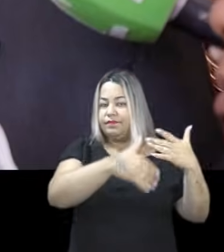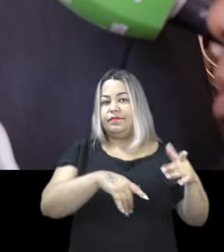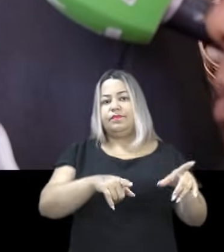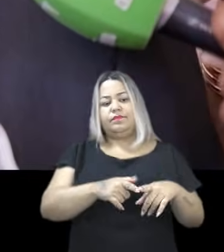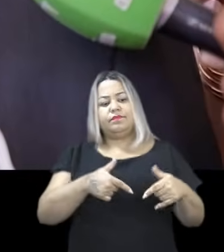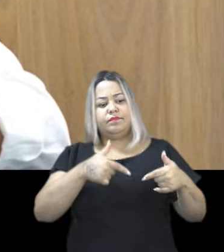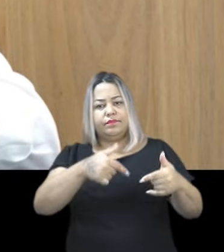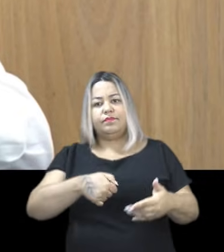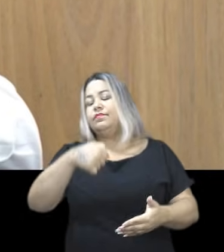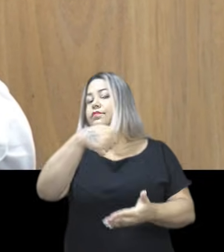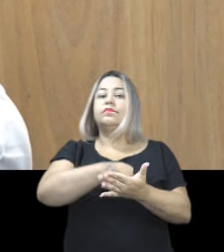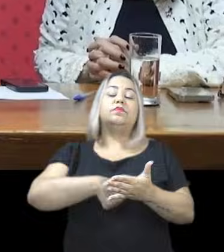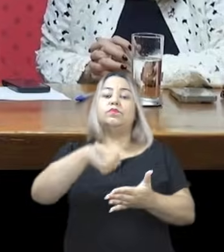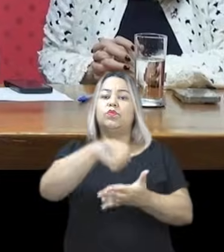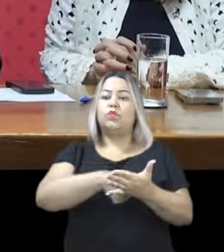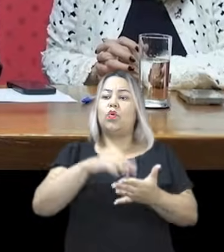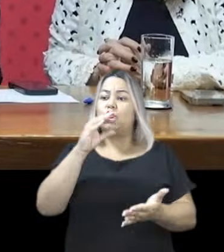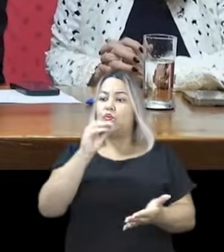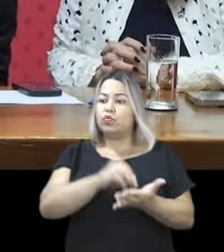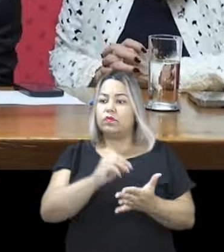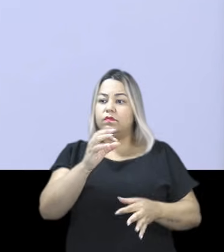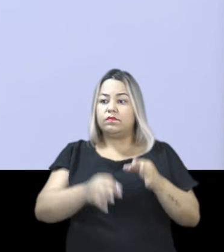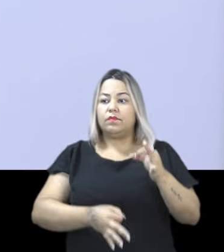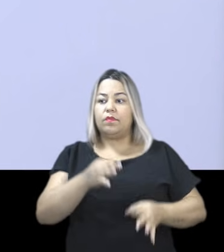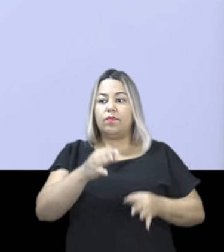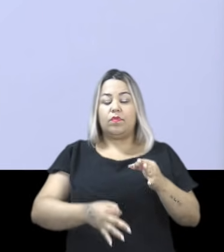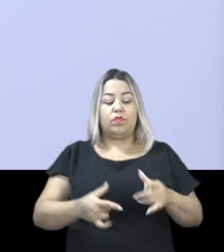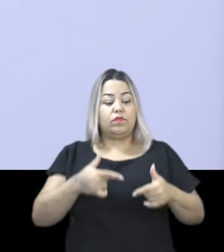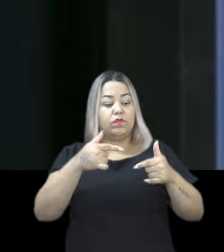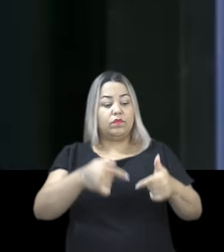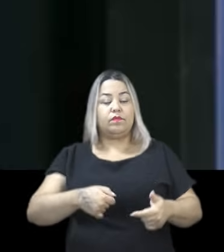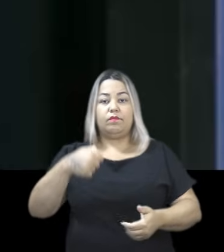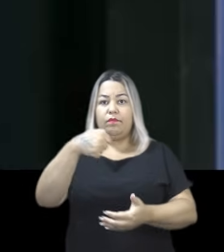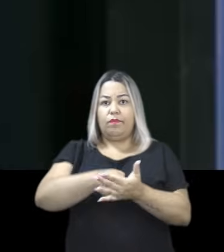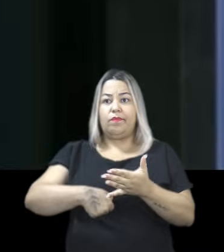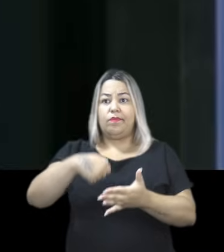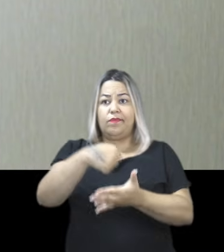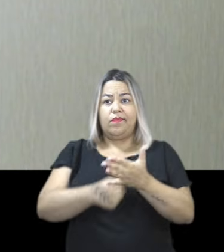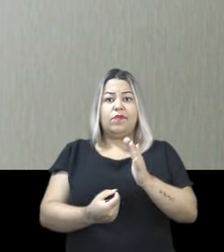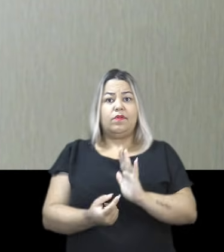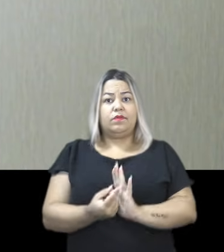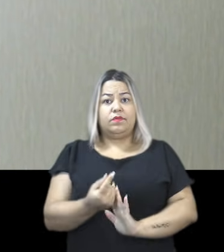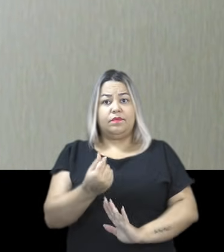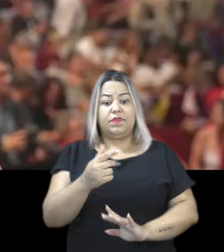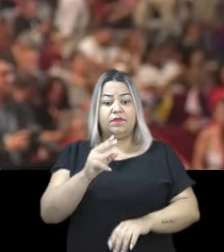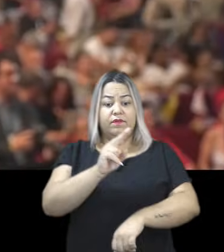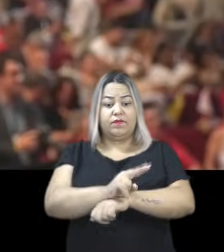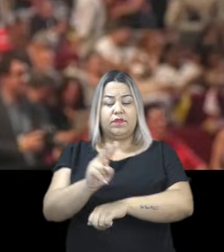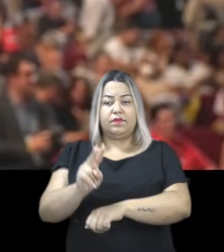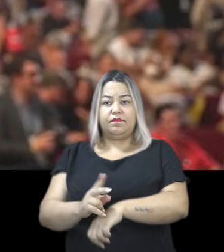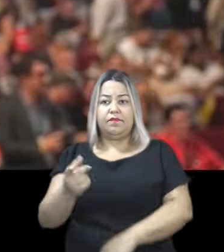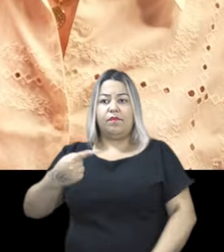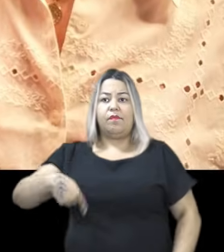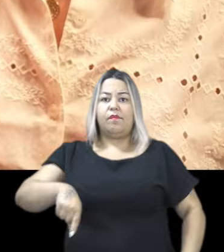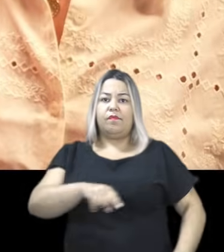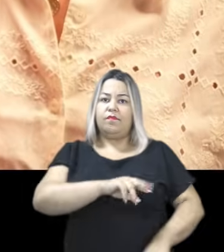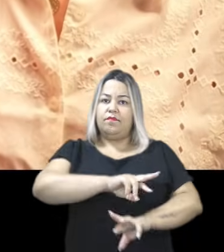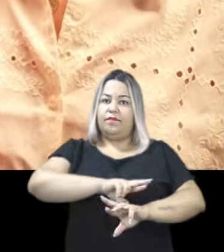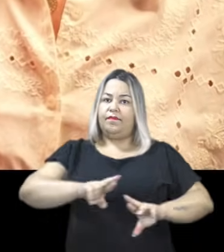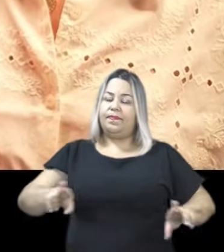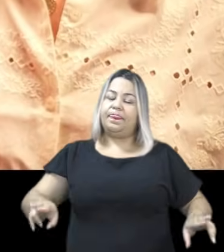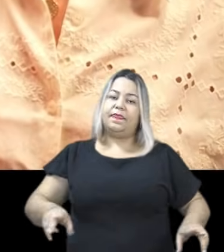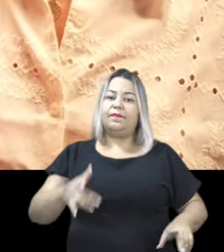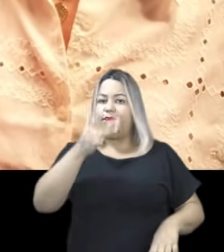cara para enfrentar injustiças sociais, lutar por justiça tributária e defender nossos diferenciais.